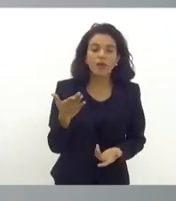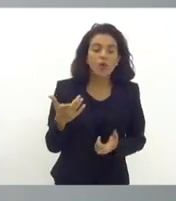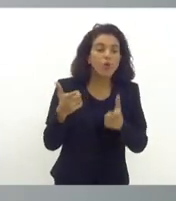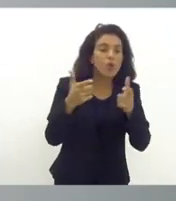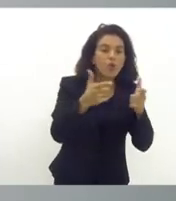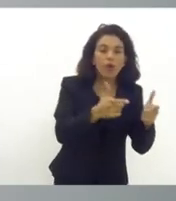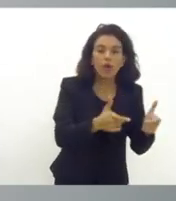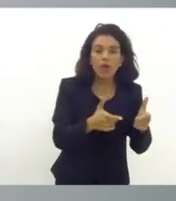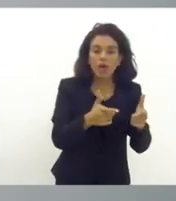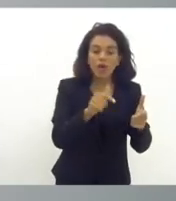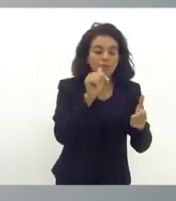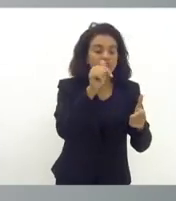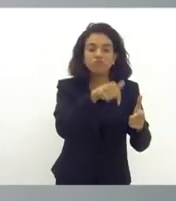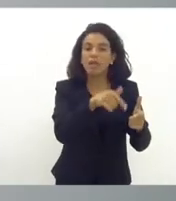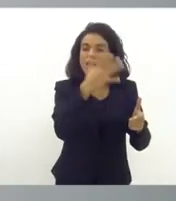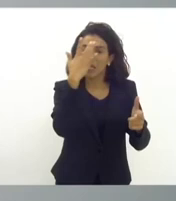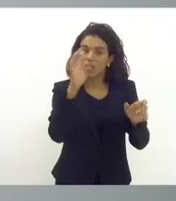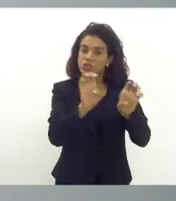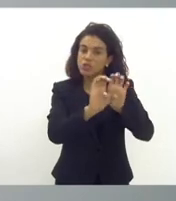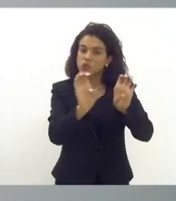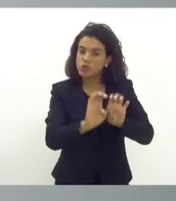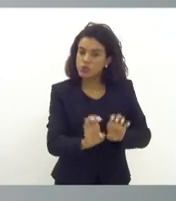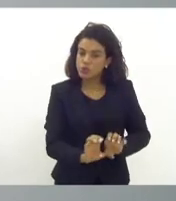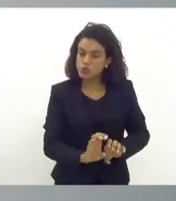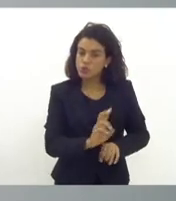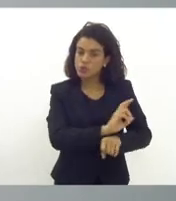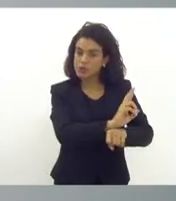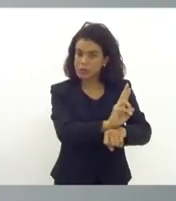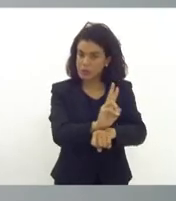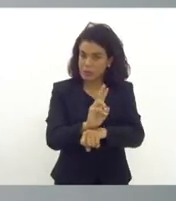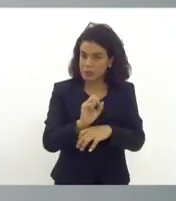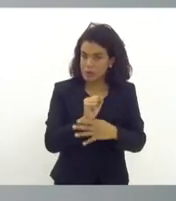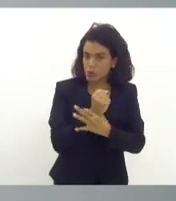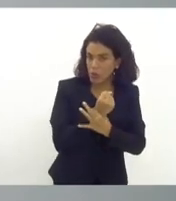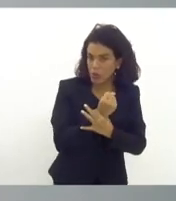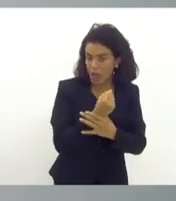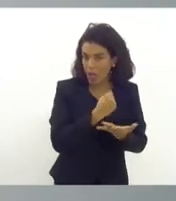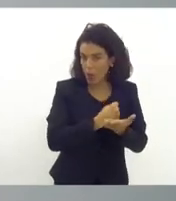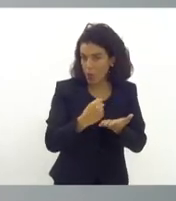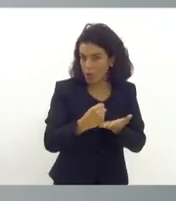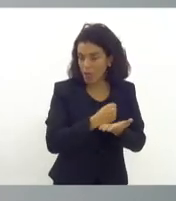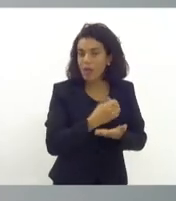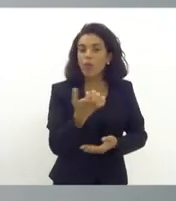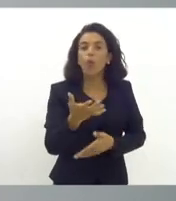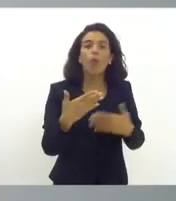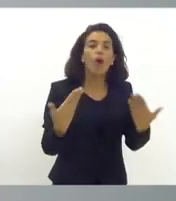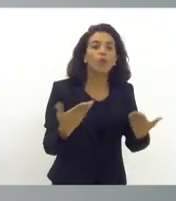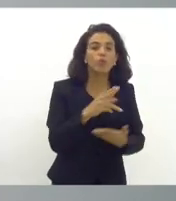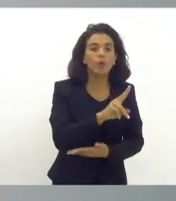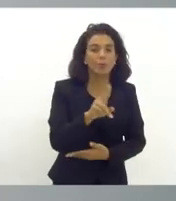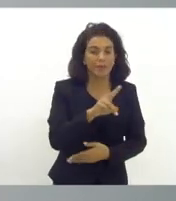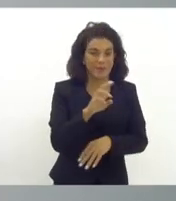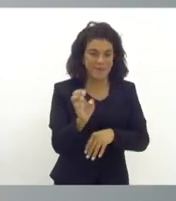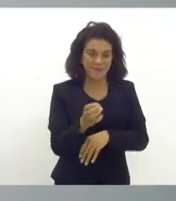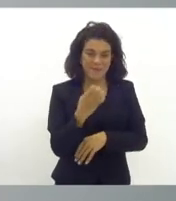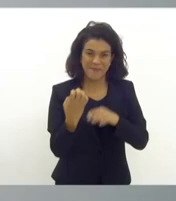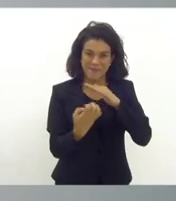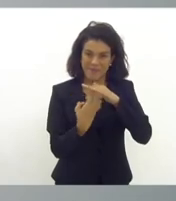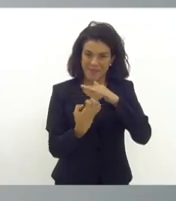caso ela tem alguma estrutura de segurança que ela promova aquela contrate nós temos que saber qual é a empresa de segurança